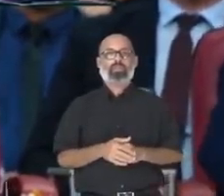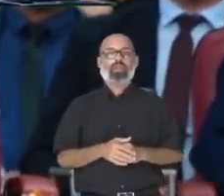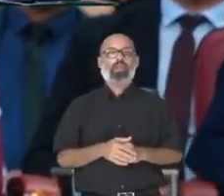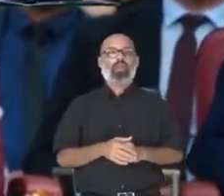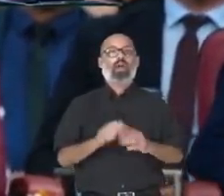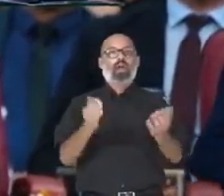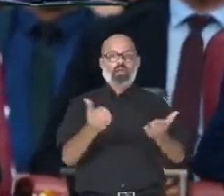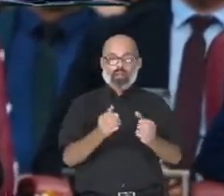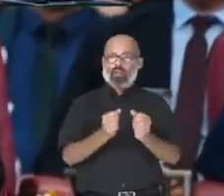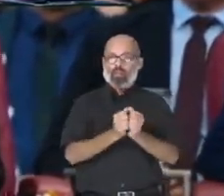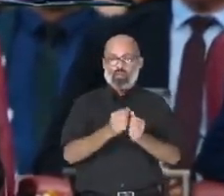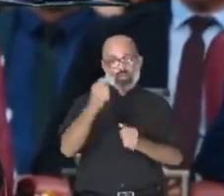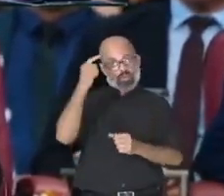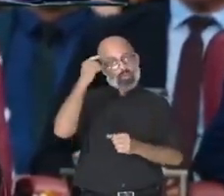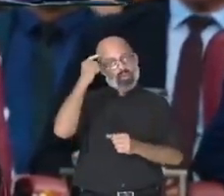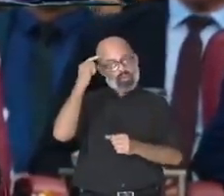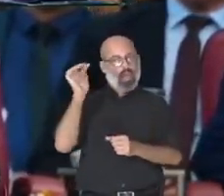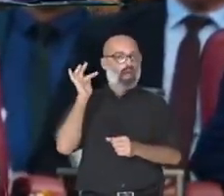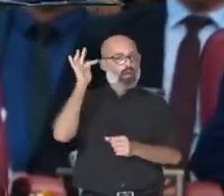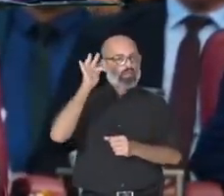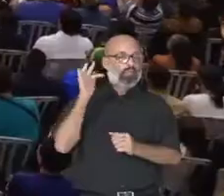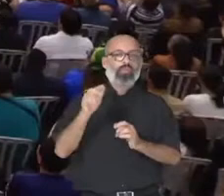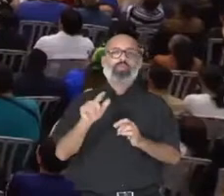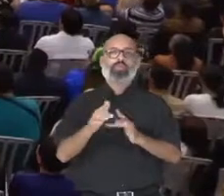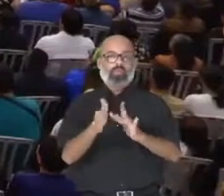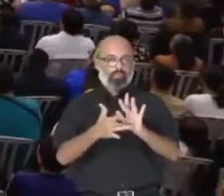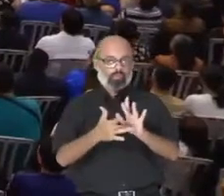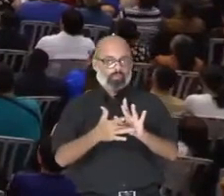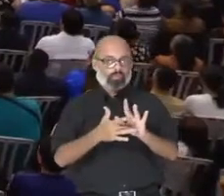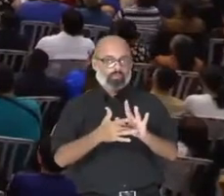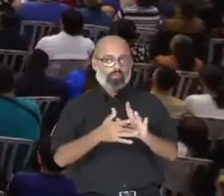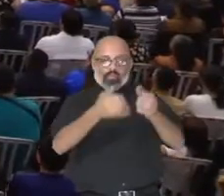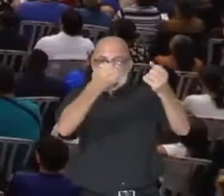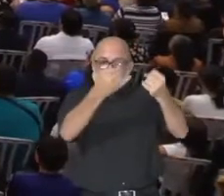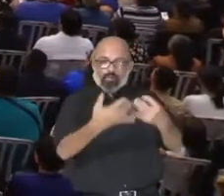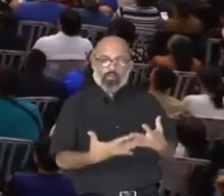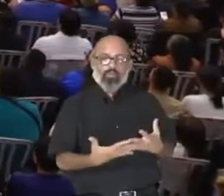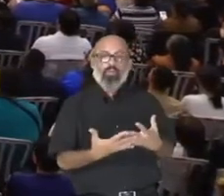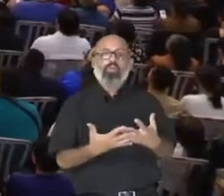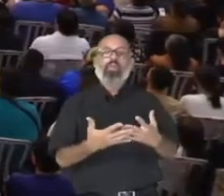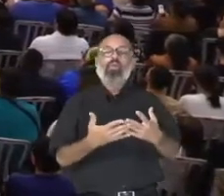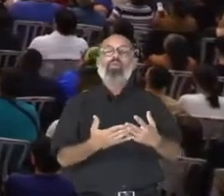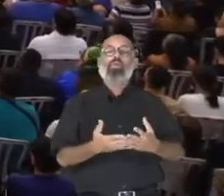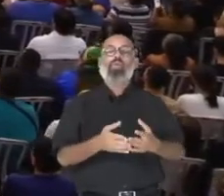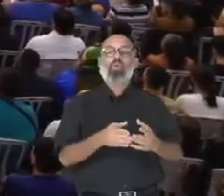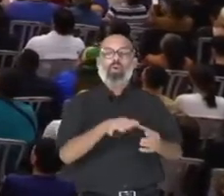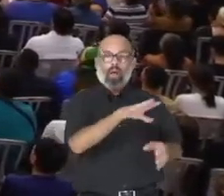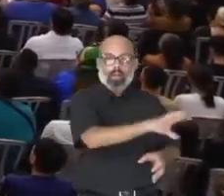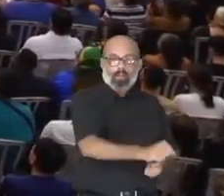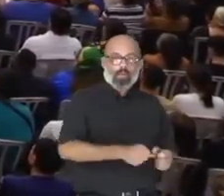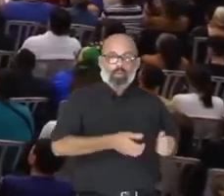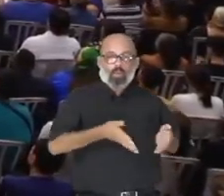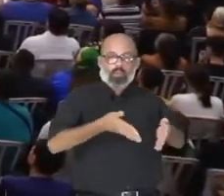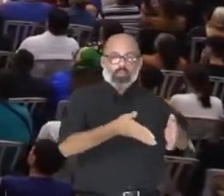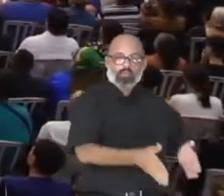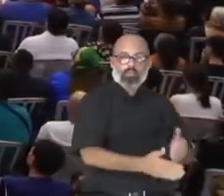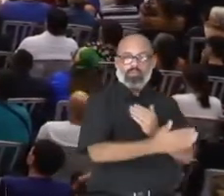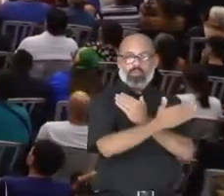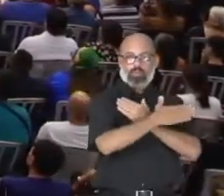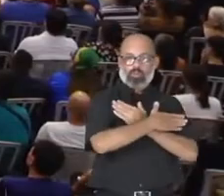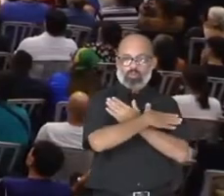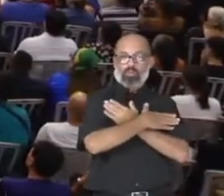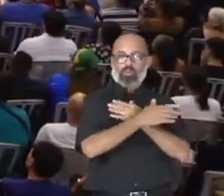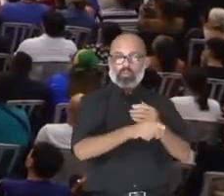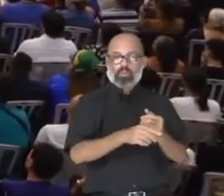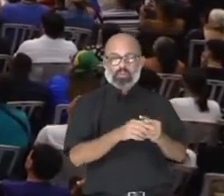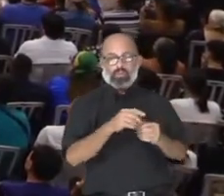Quer pensar comigo? Quer filosofar comigo? Jesus um dia chegou em Betânia, foi num cemitério e arrancou um morto de 4 dias de dentro da tumba.